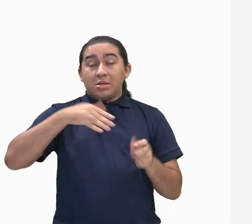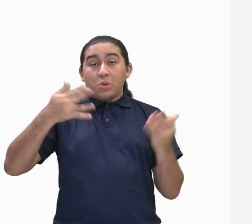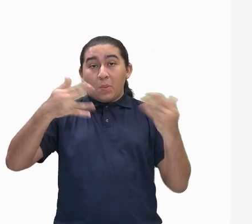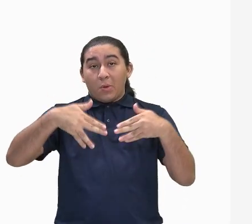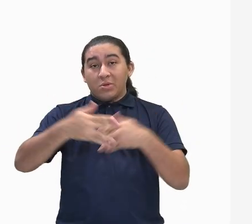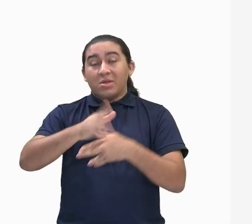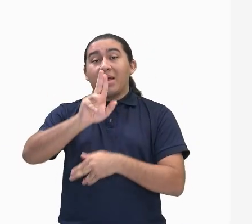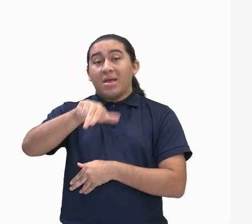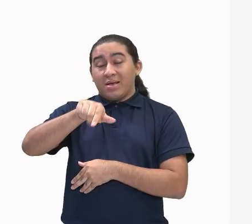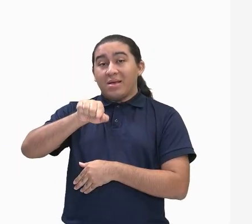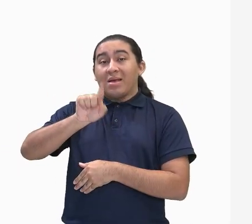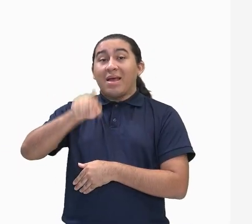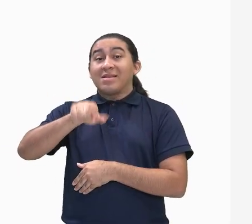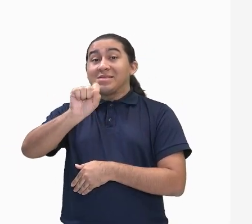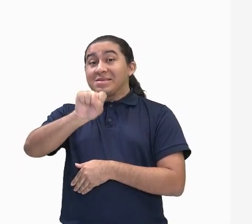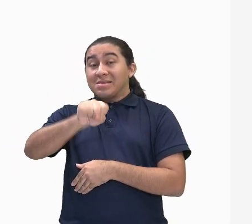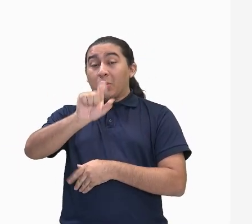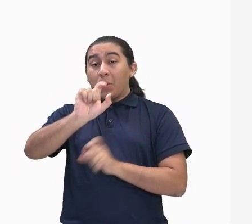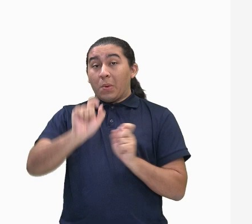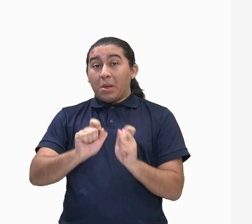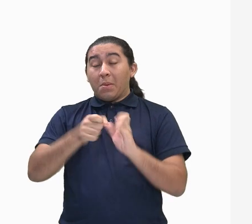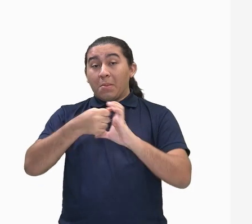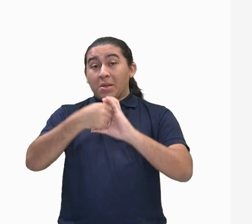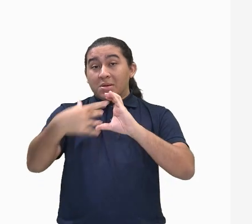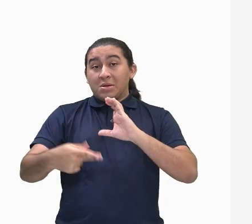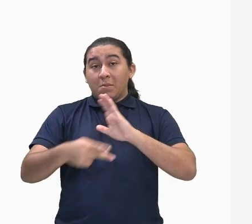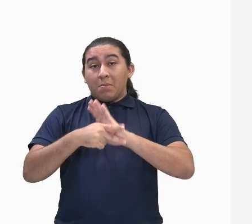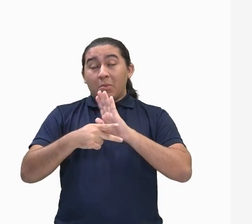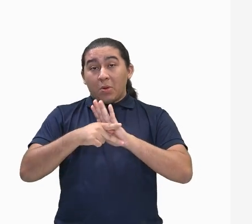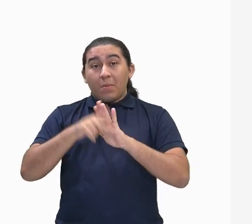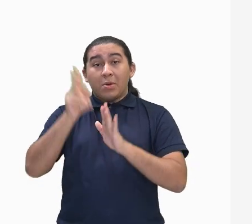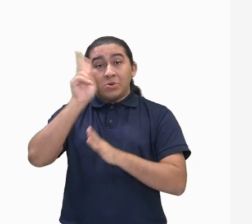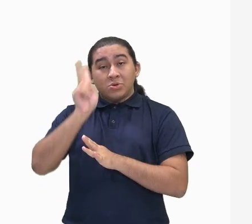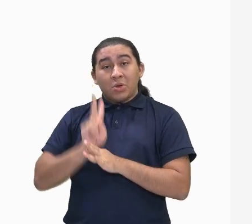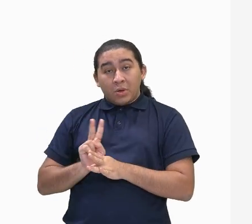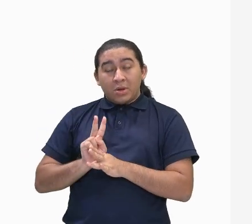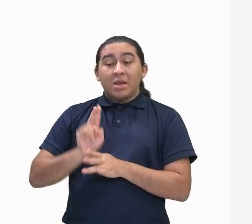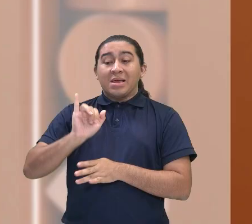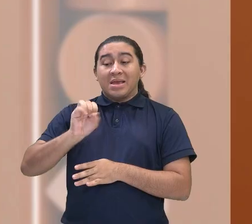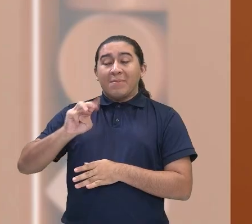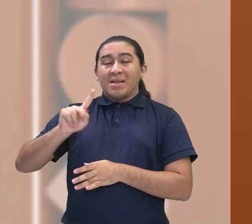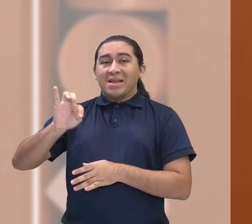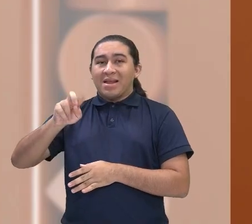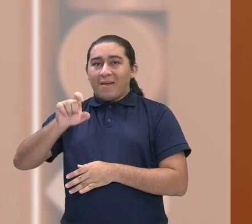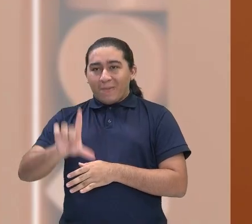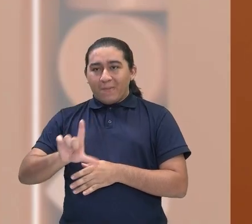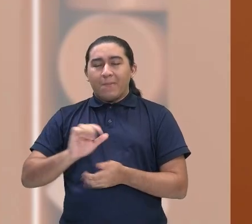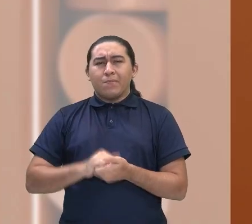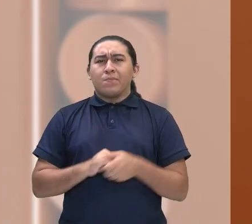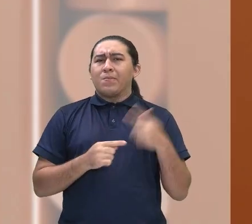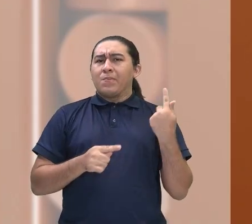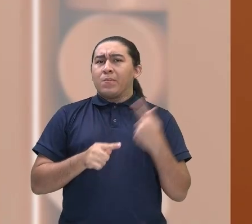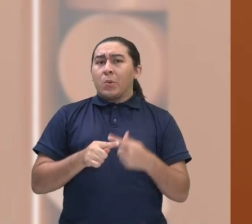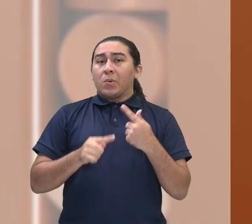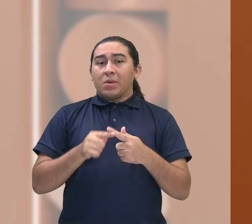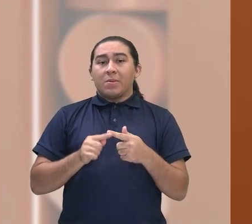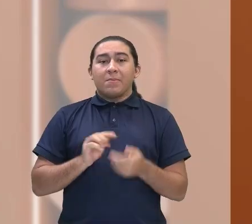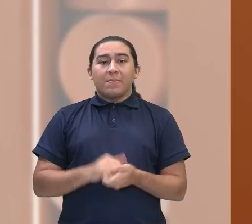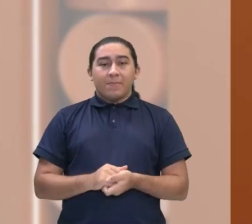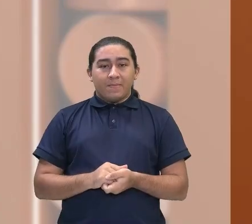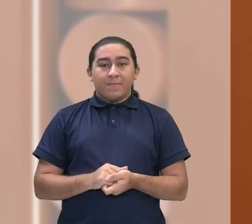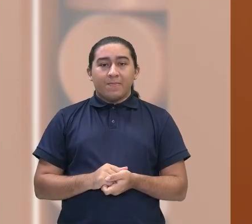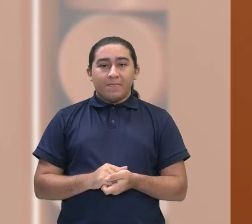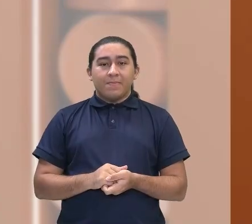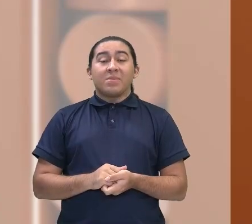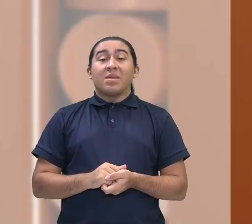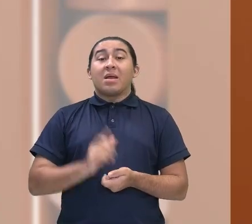um elemento de fonte histórica imaterial. Afinal de contas, né, a nossa